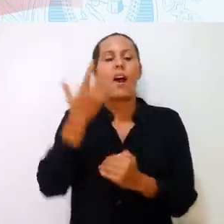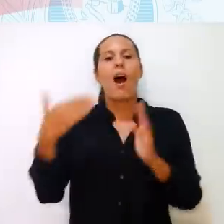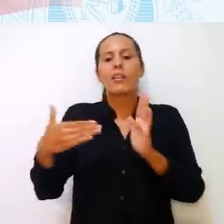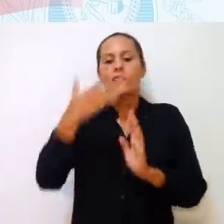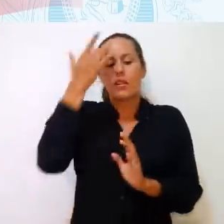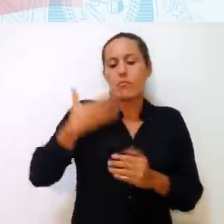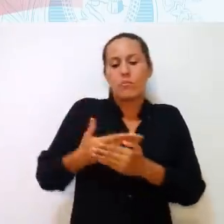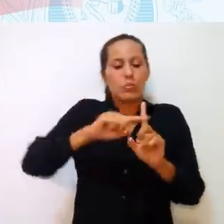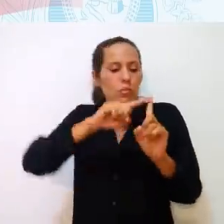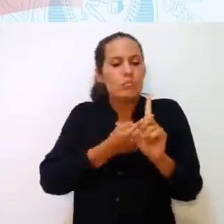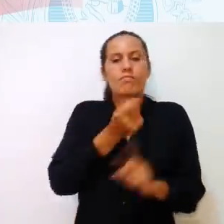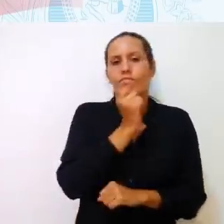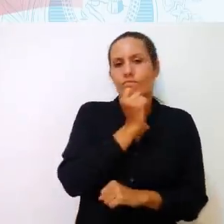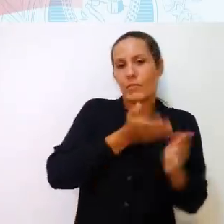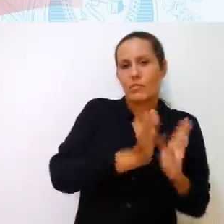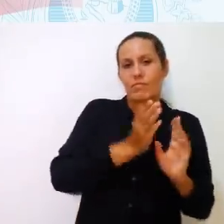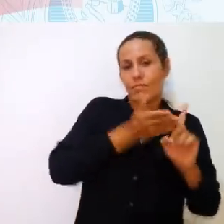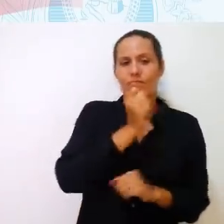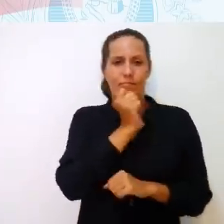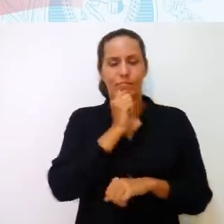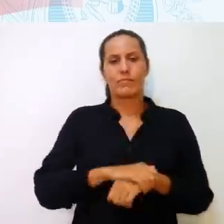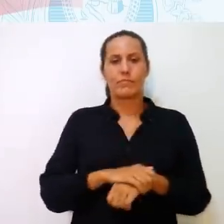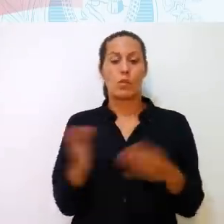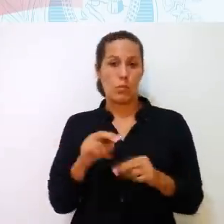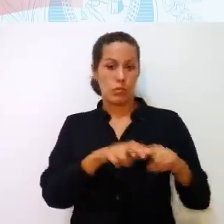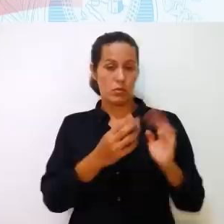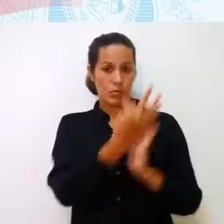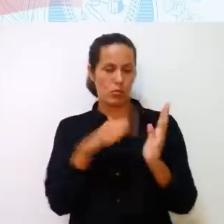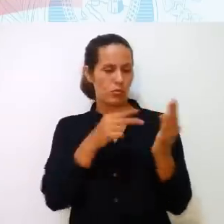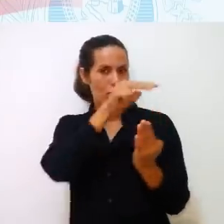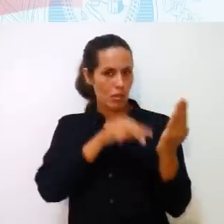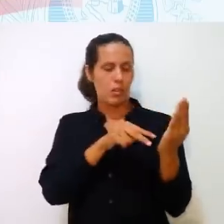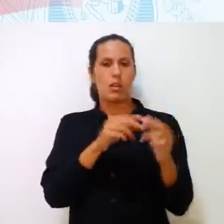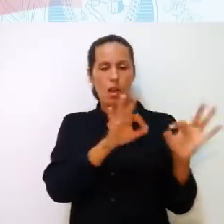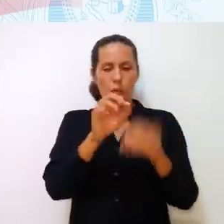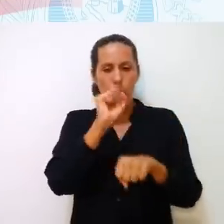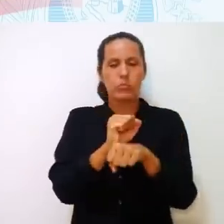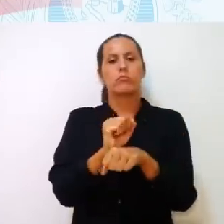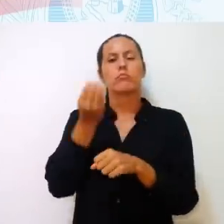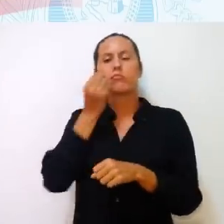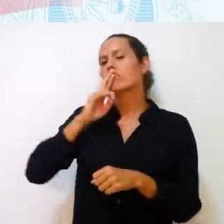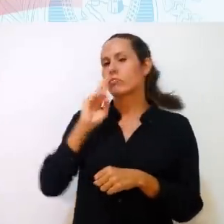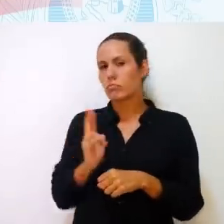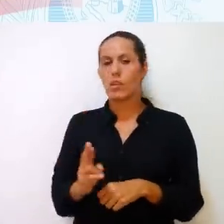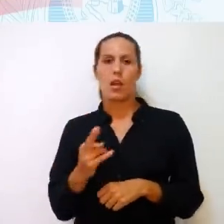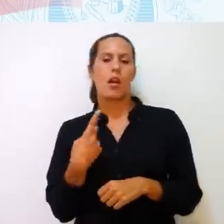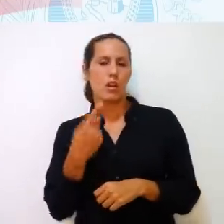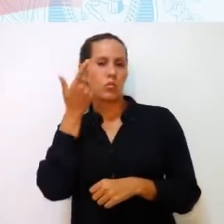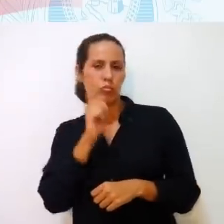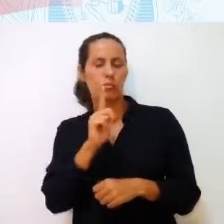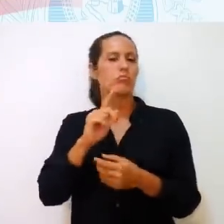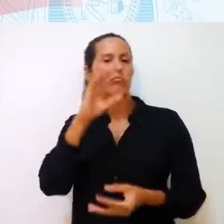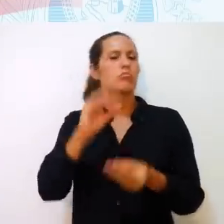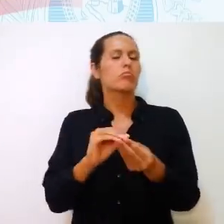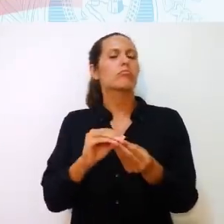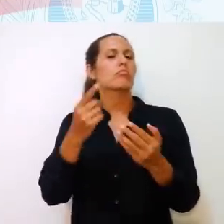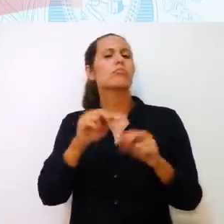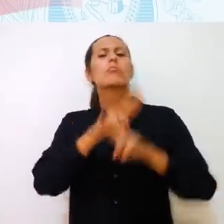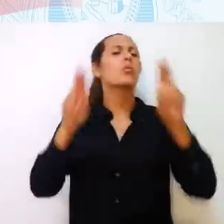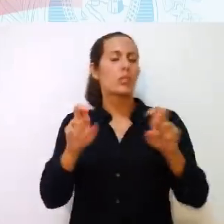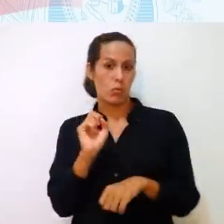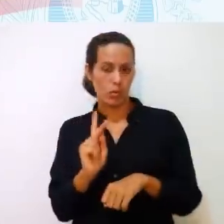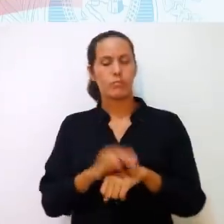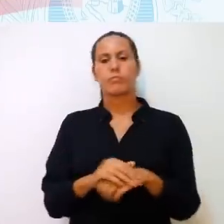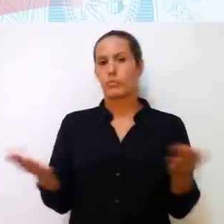não nascida. De acordo com o texto que a gente acabou de ler, dá uma pausa no vídeo e responda essas questões prévias para a gente poder chegar a uma conclusão de qual